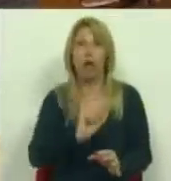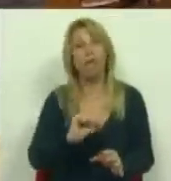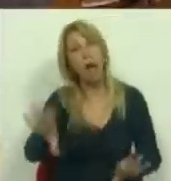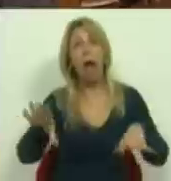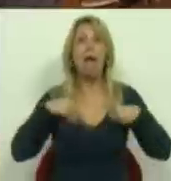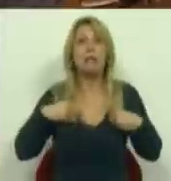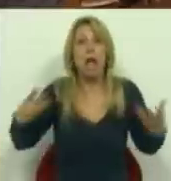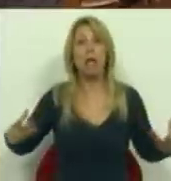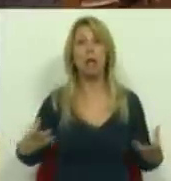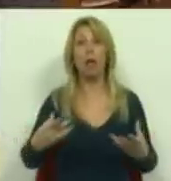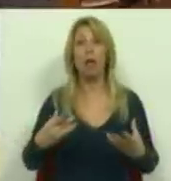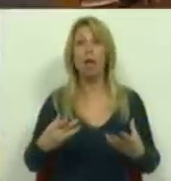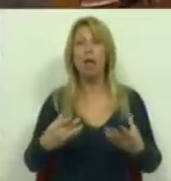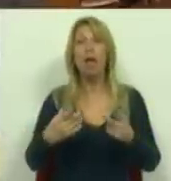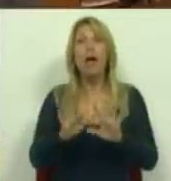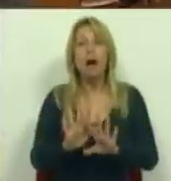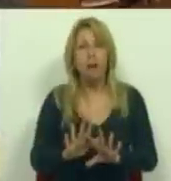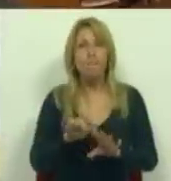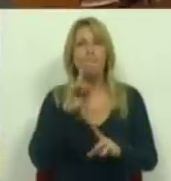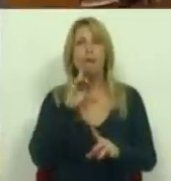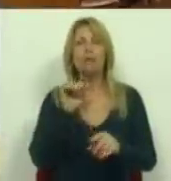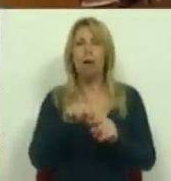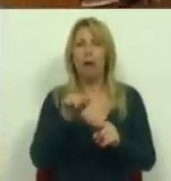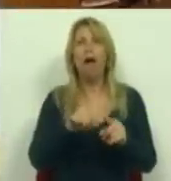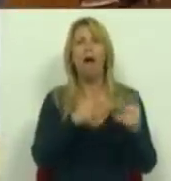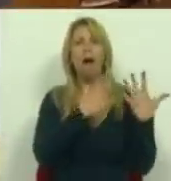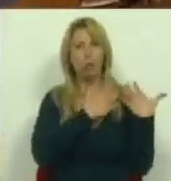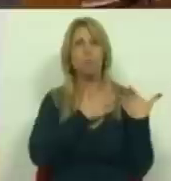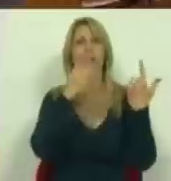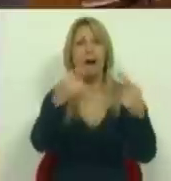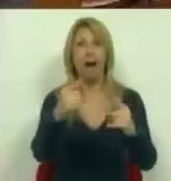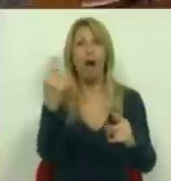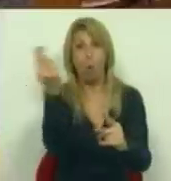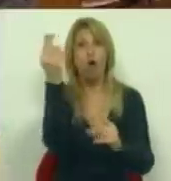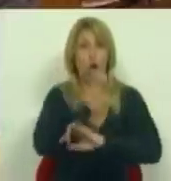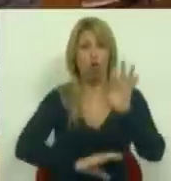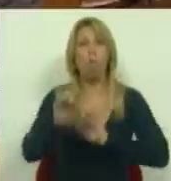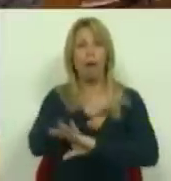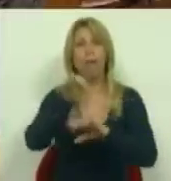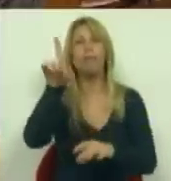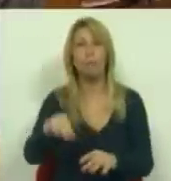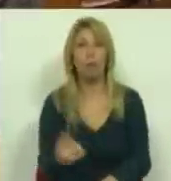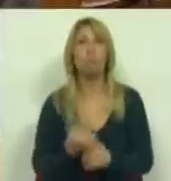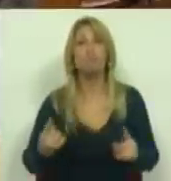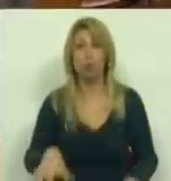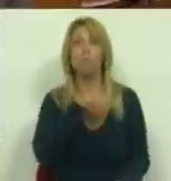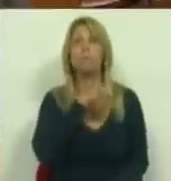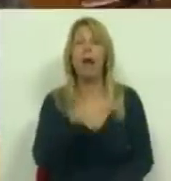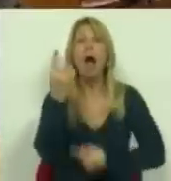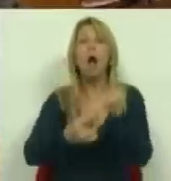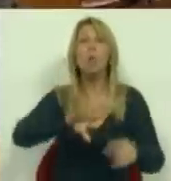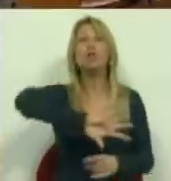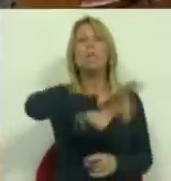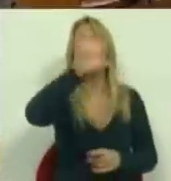Europa também não está isenta de responsabilidades. Uma União Europeia que permita a alguns países a realização de um